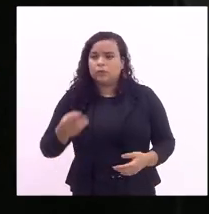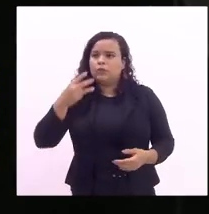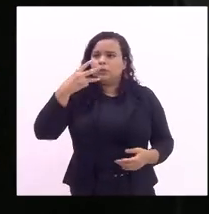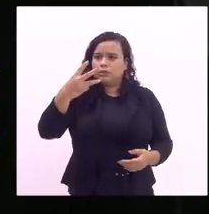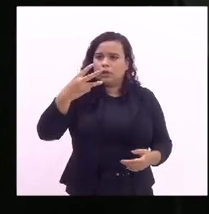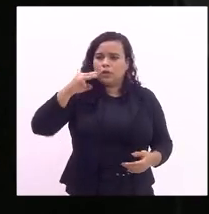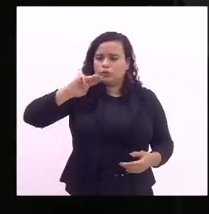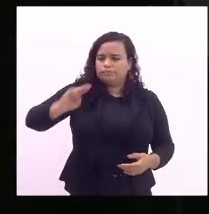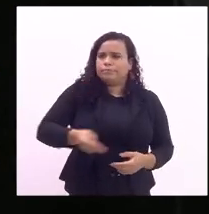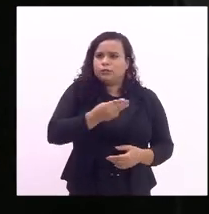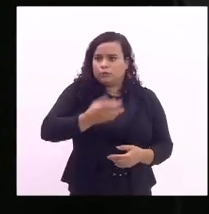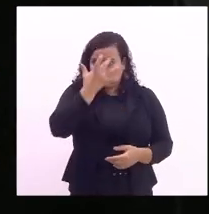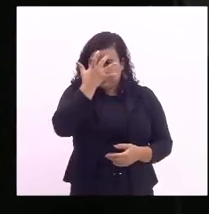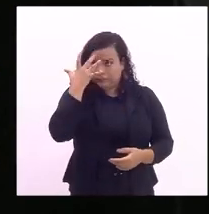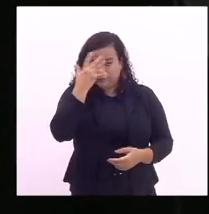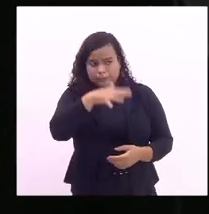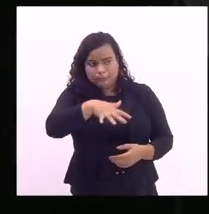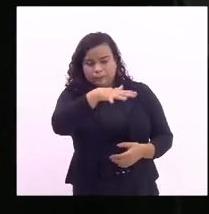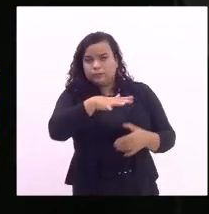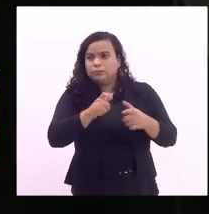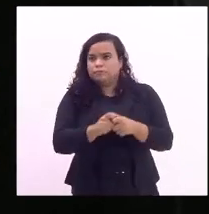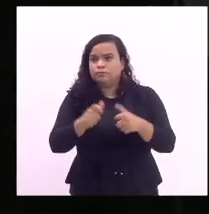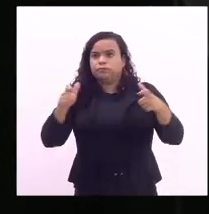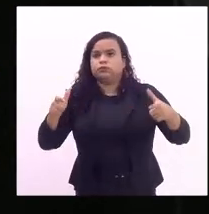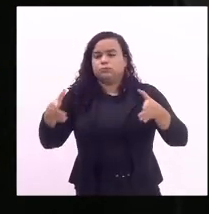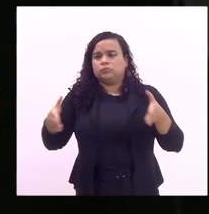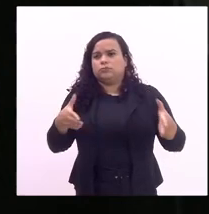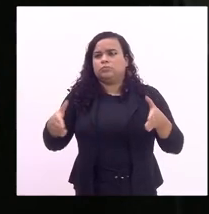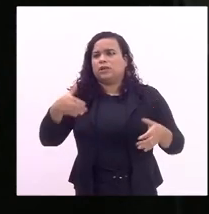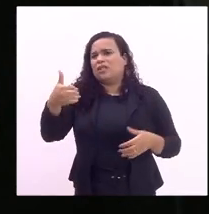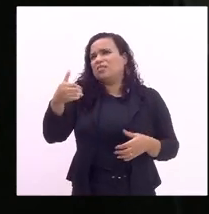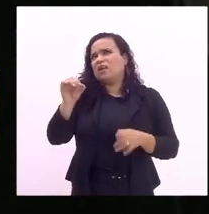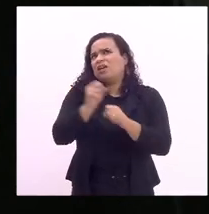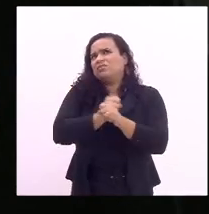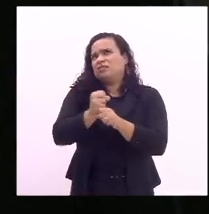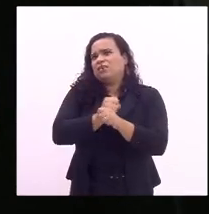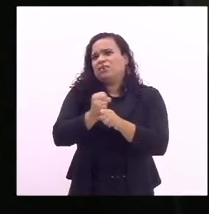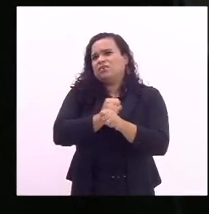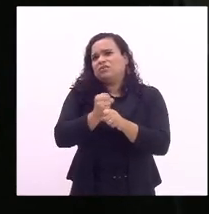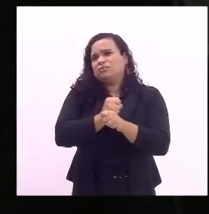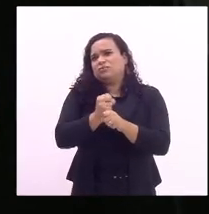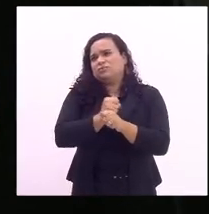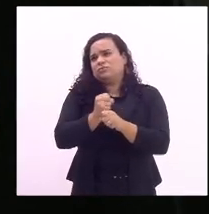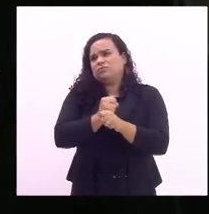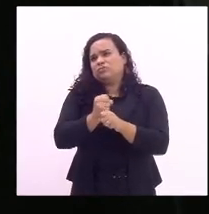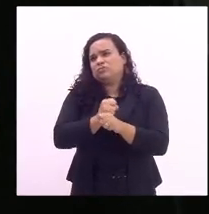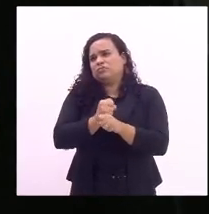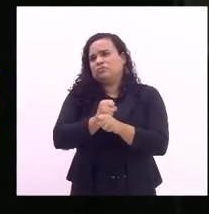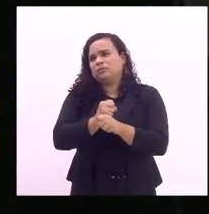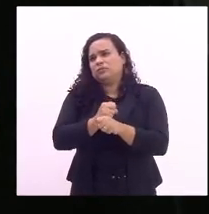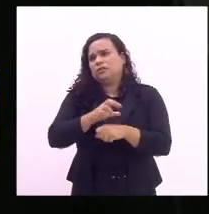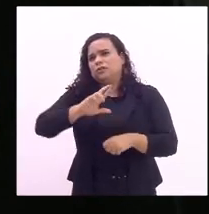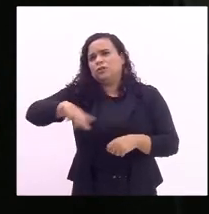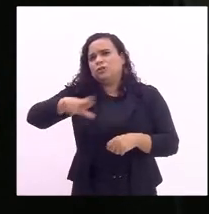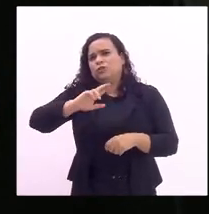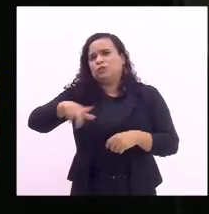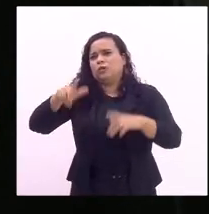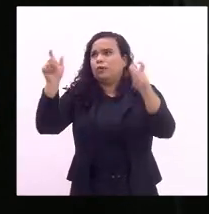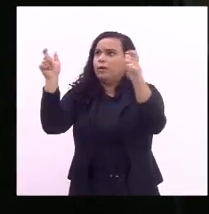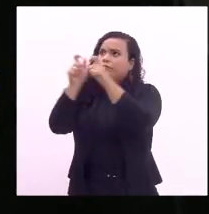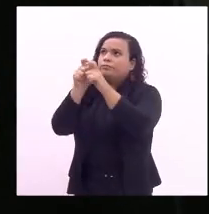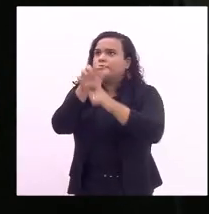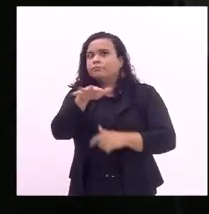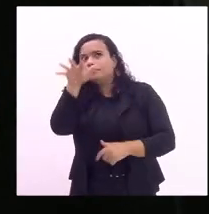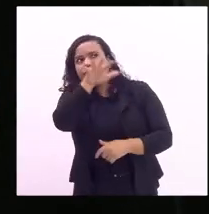milhões de pessoas em 10 anos não são essa minoria que está presente